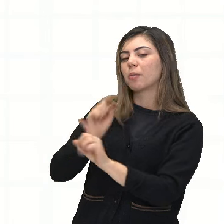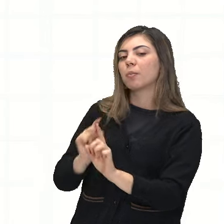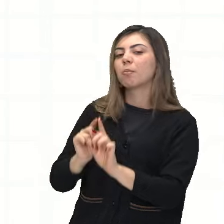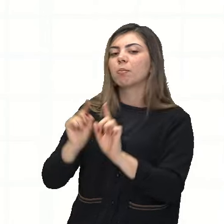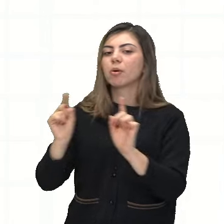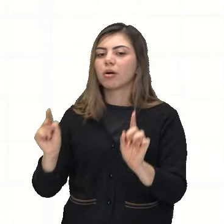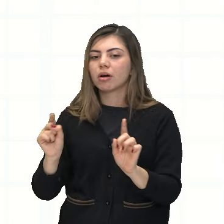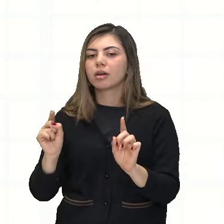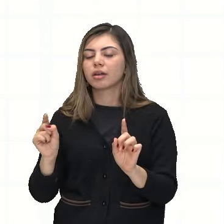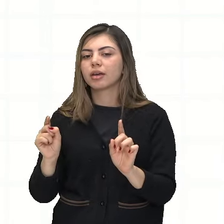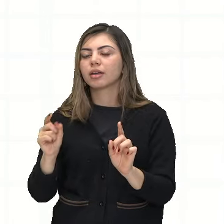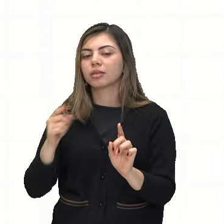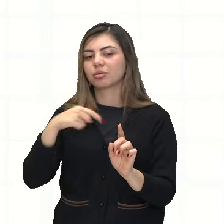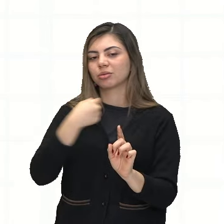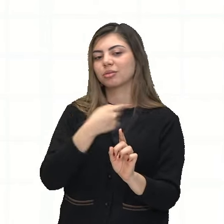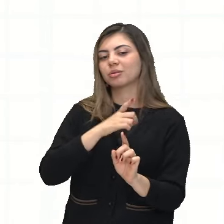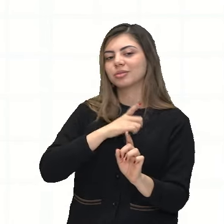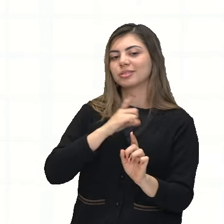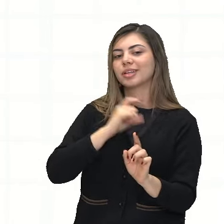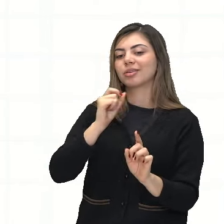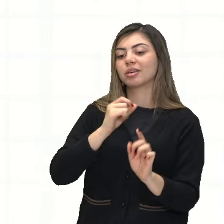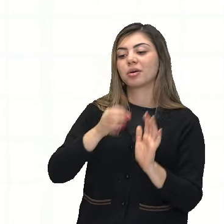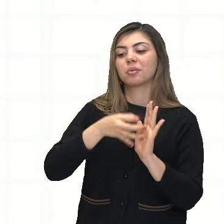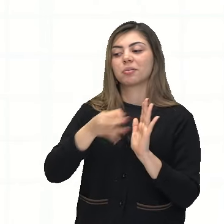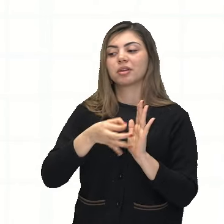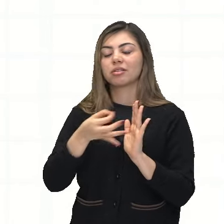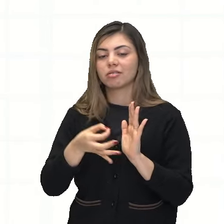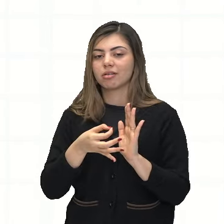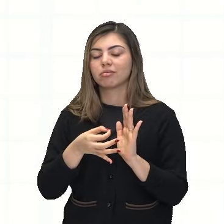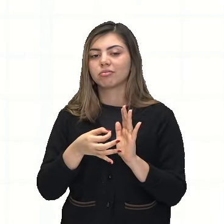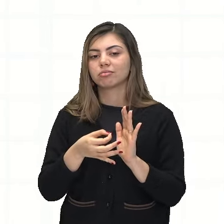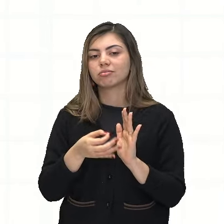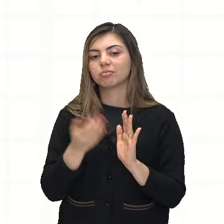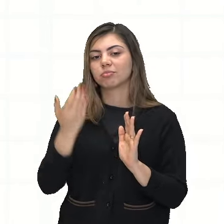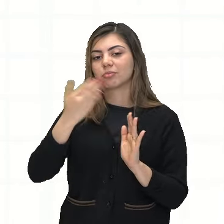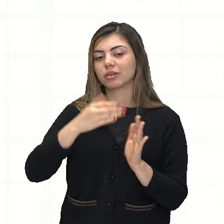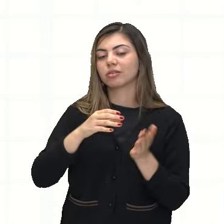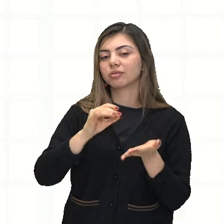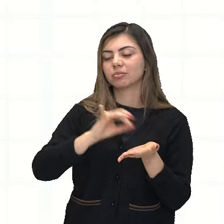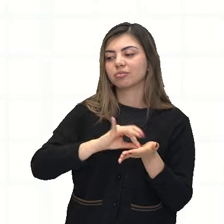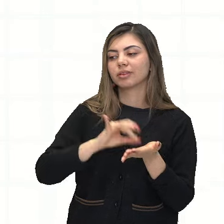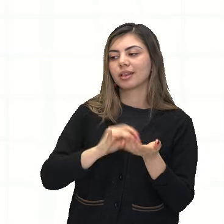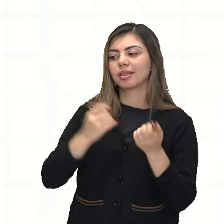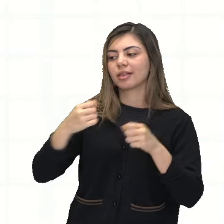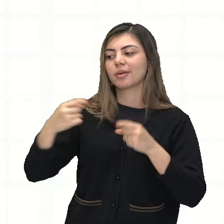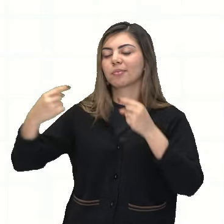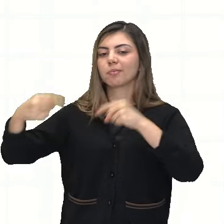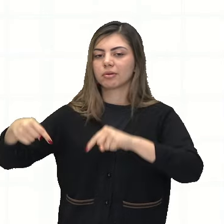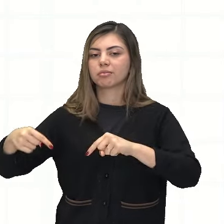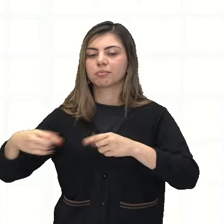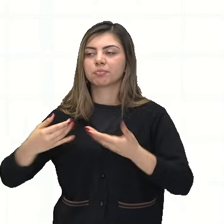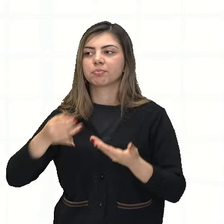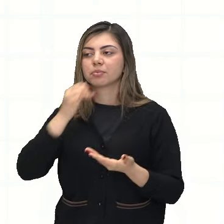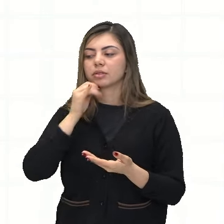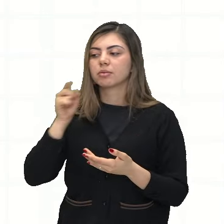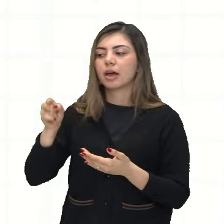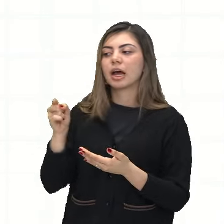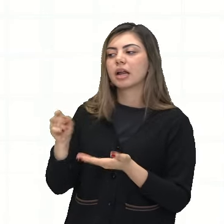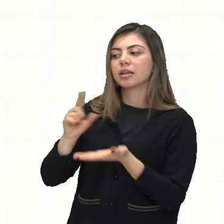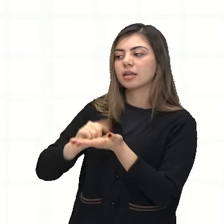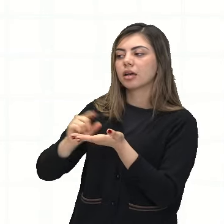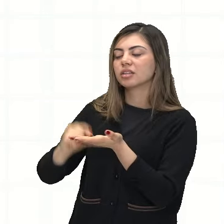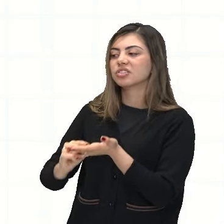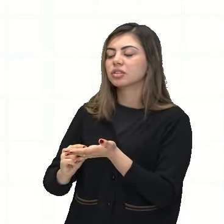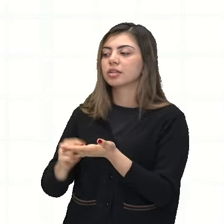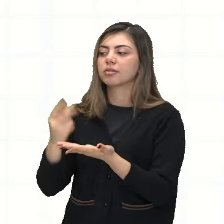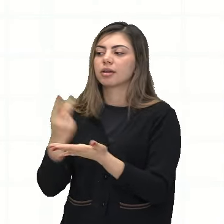alguns argumentos trabalhar em cima deles e dizer olha isso aqui talvez não seja muito adequado isso aqui teve algum problema que faz com que ele seja invalidado de alguma